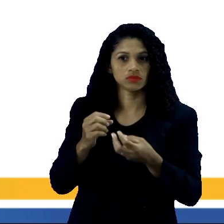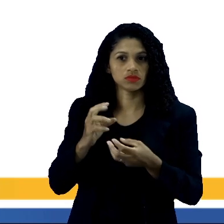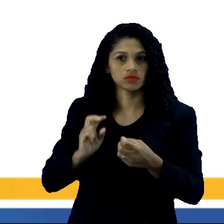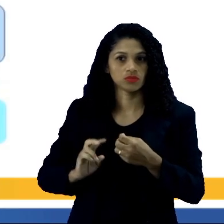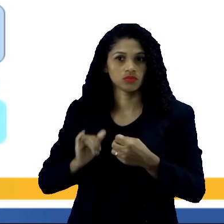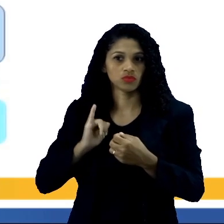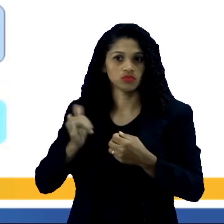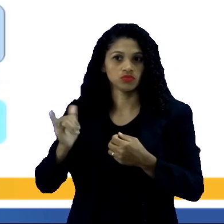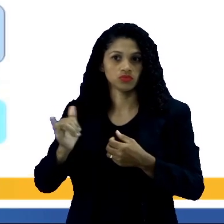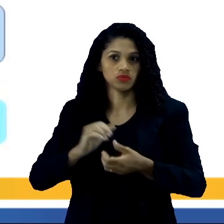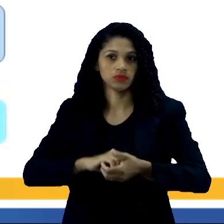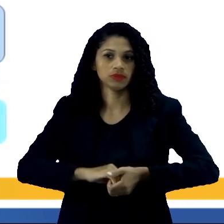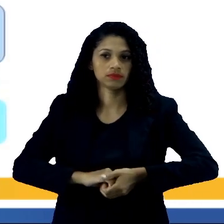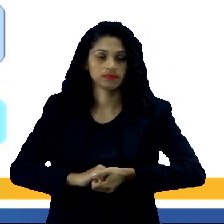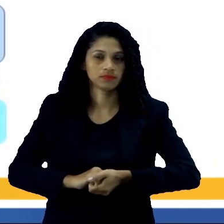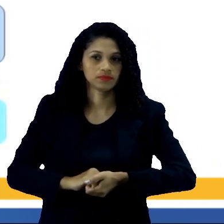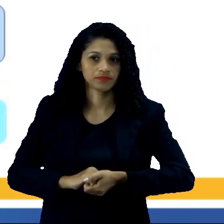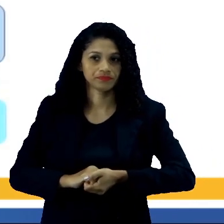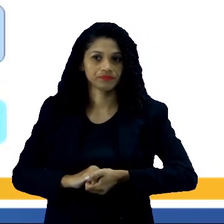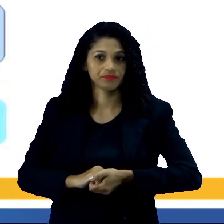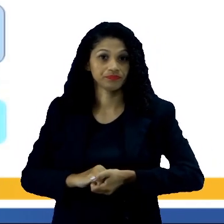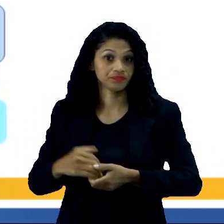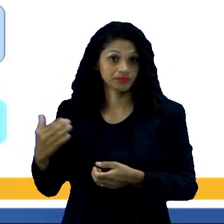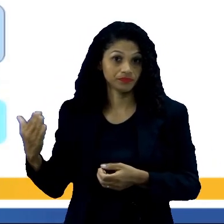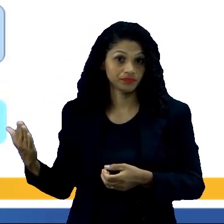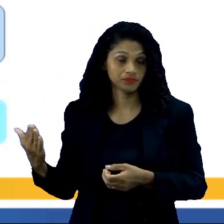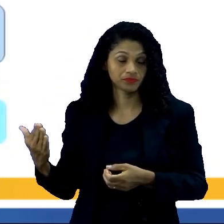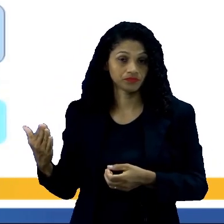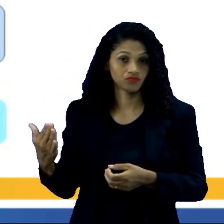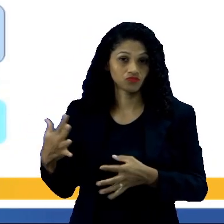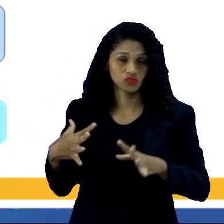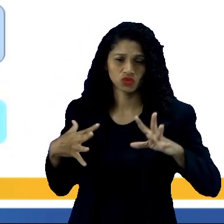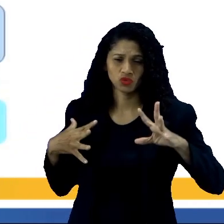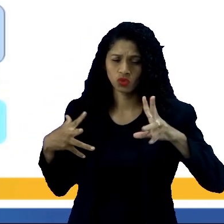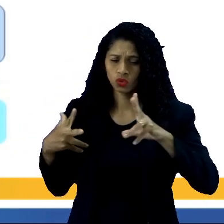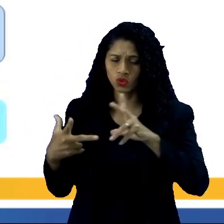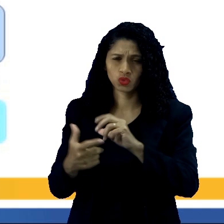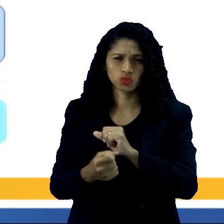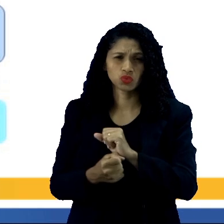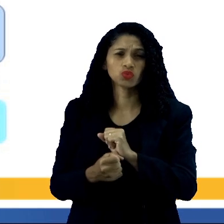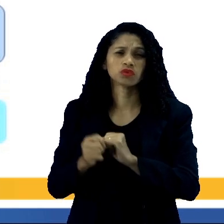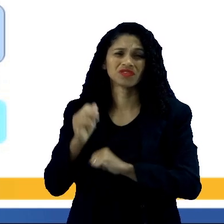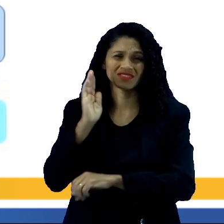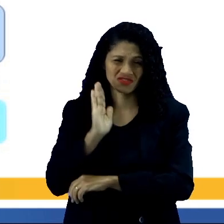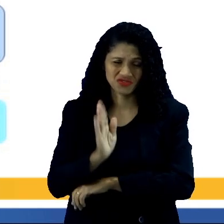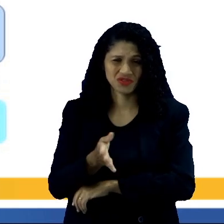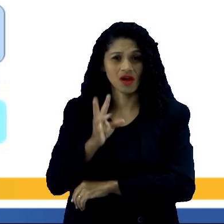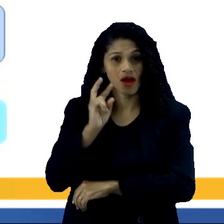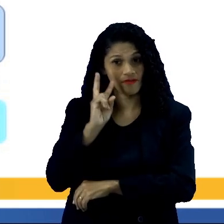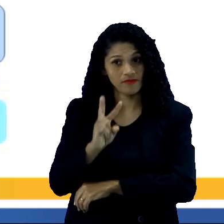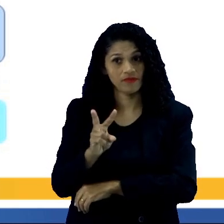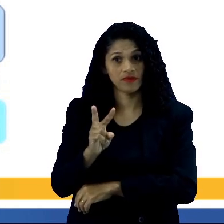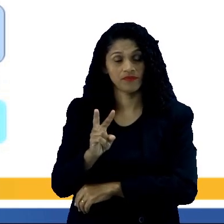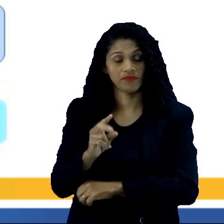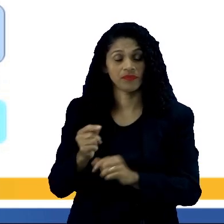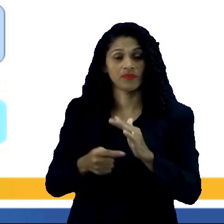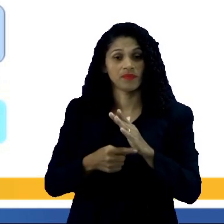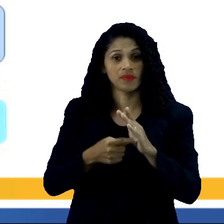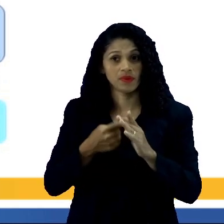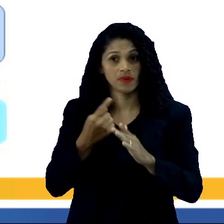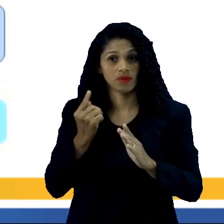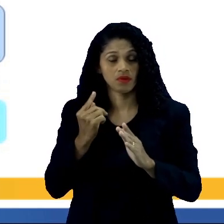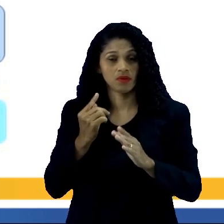os motores. E aqui seria um panorama geral de tudo que a gente viu na aula de hoje. Primeiro, o sistema